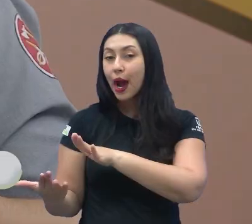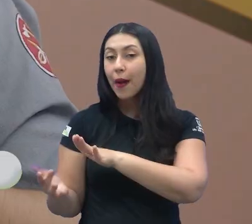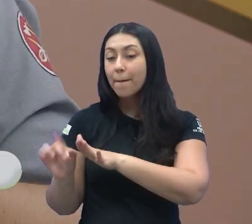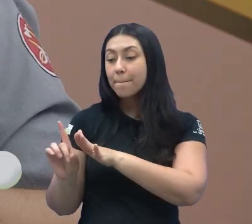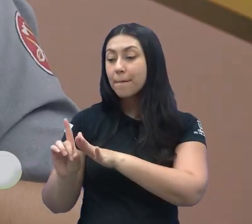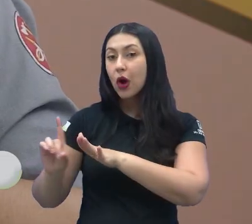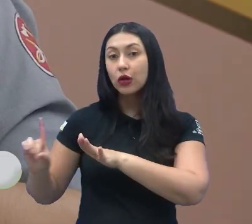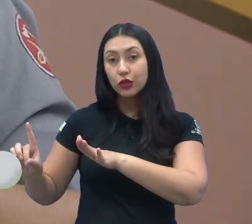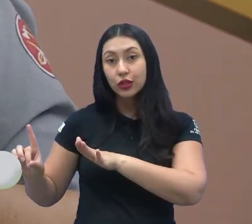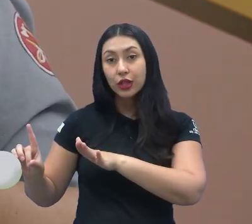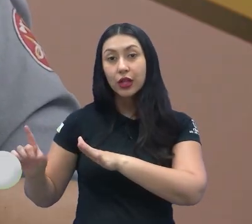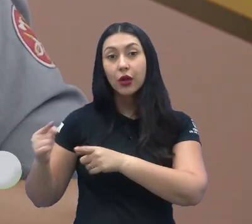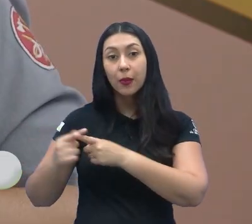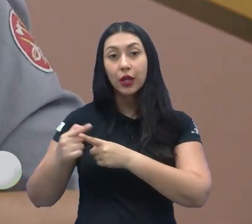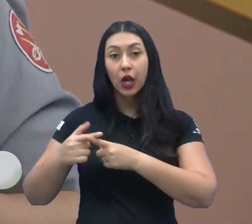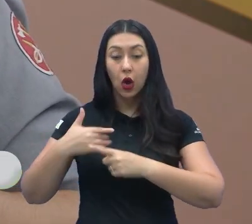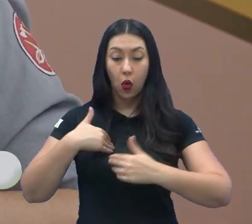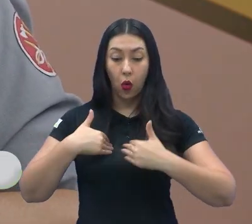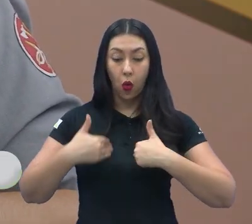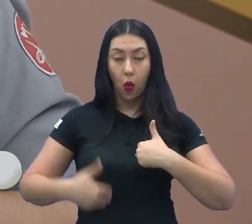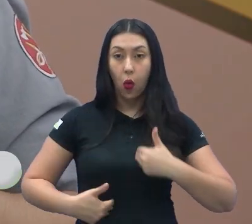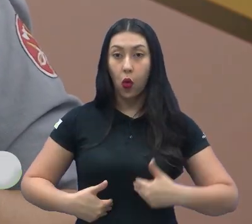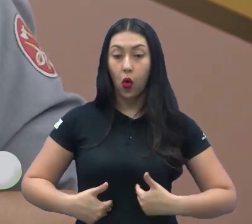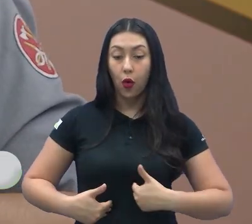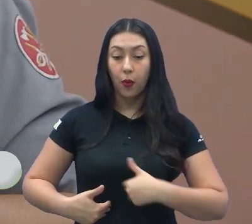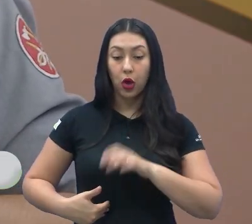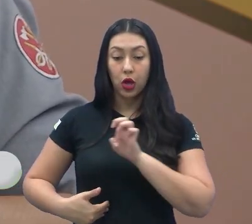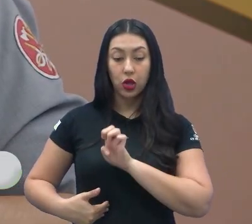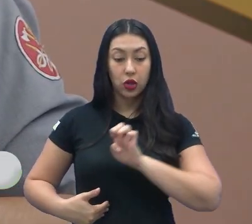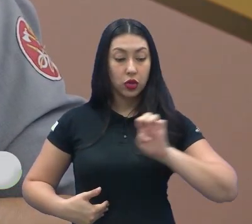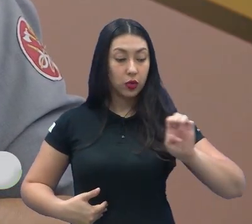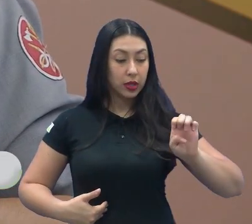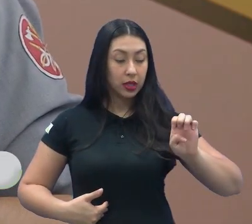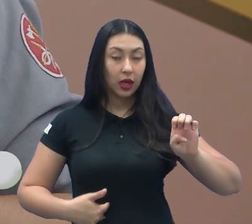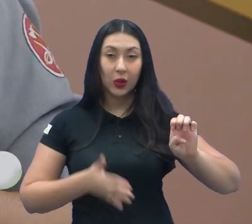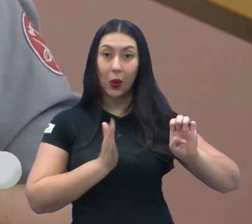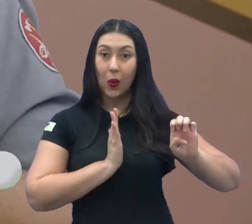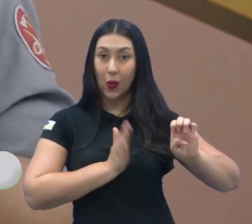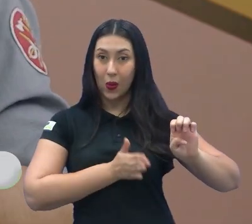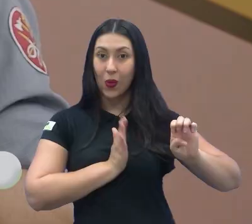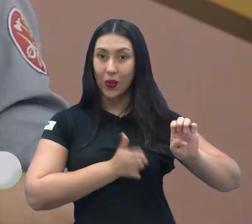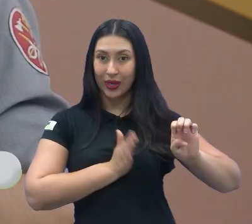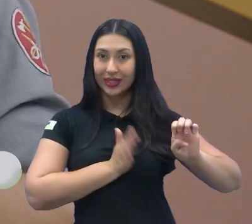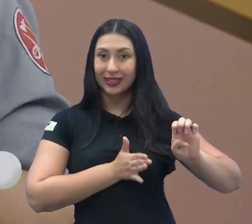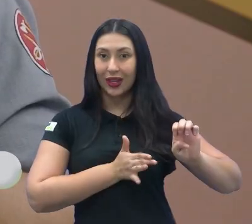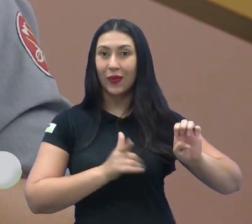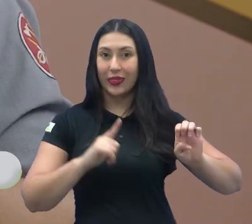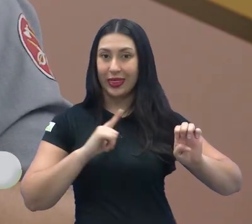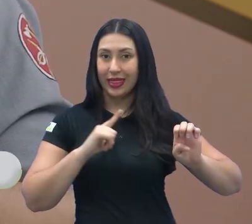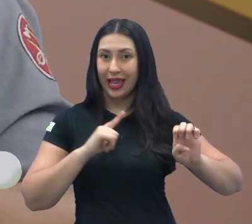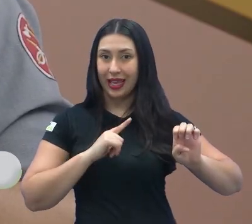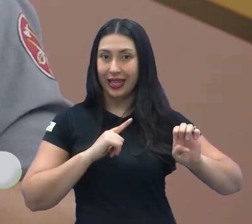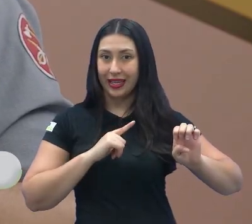né, fisiologicamente falando, nosso corpo tem do lado esquerdo, um pouco mais pro lado esquerdo, o coração. Então, como